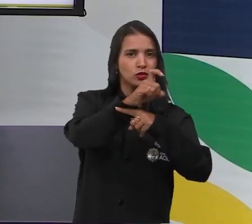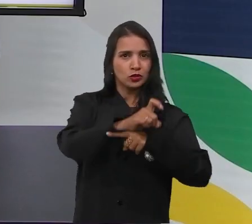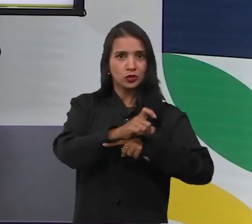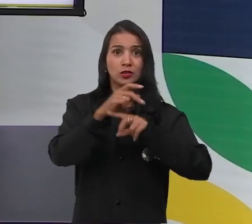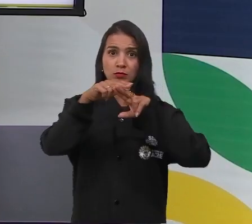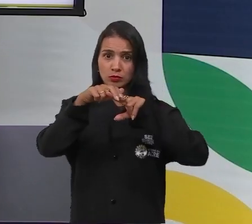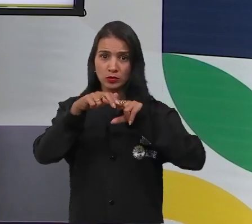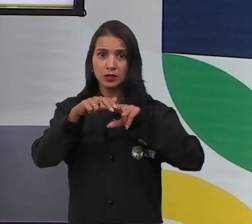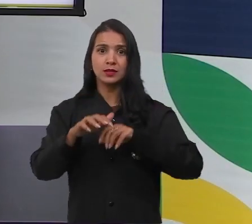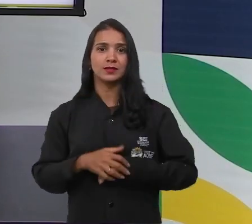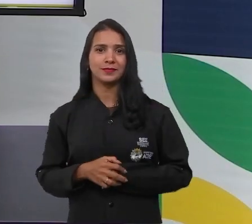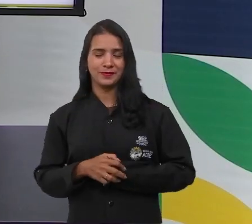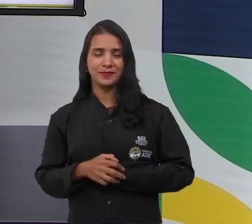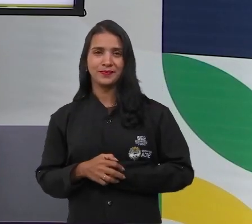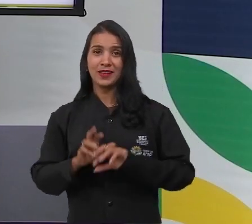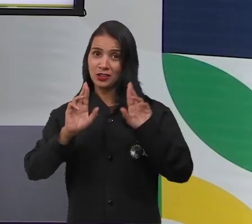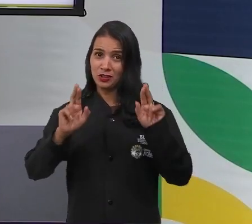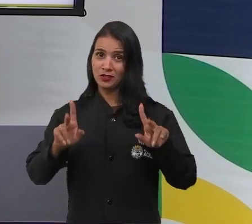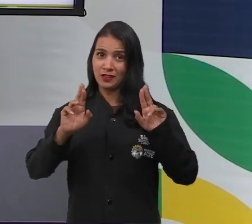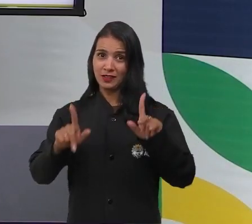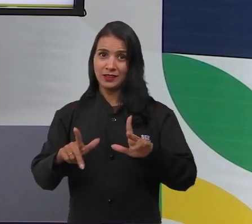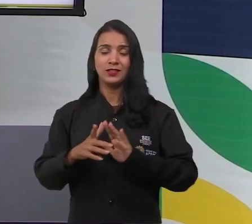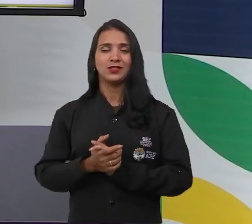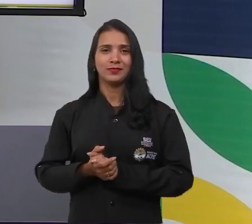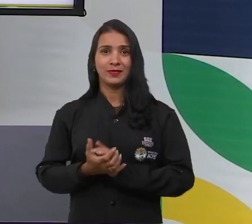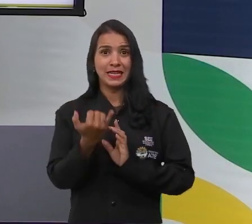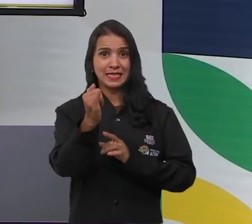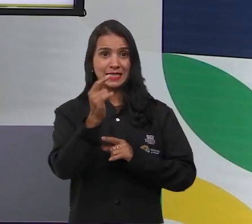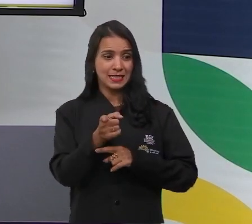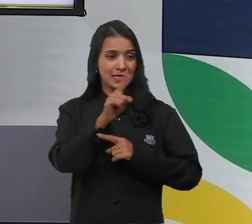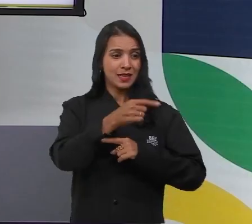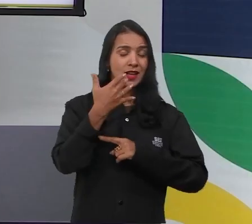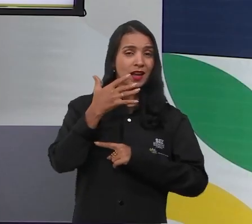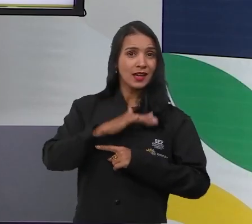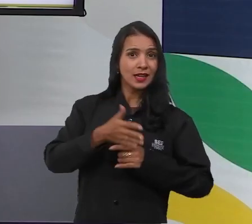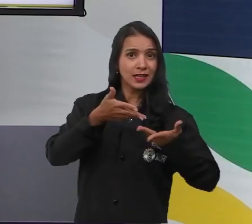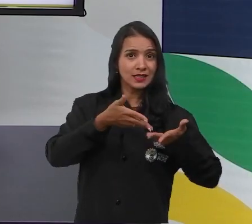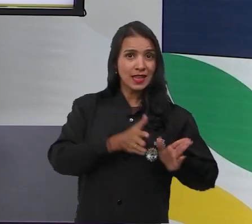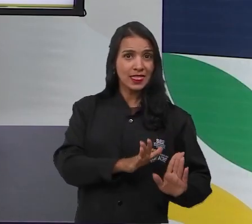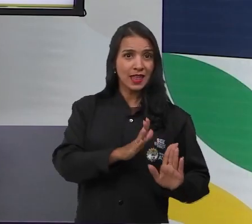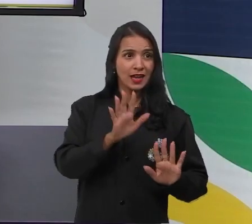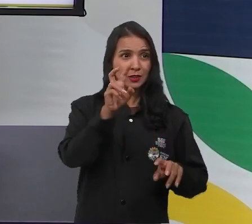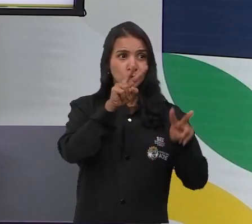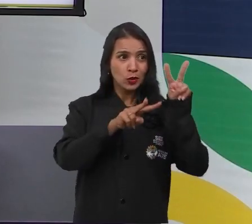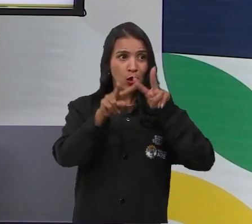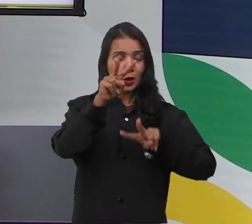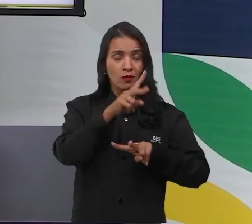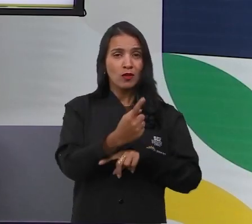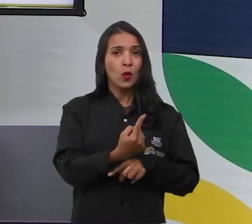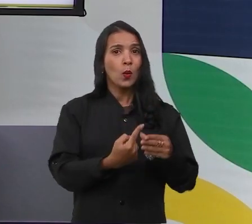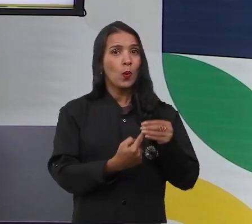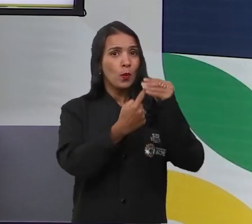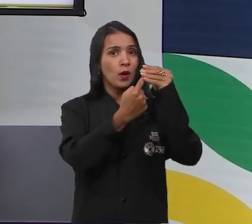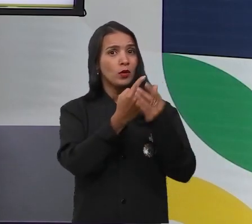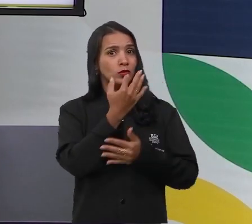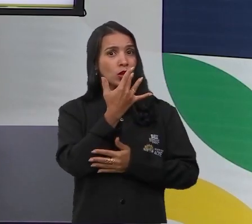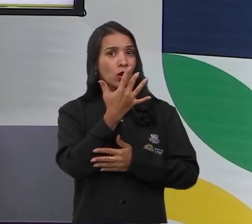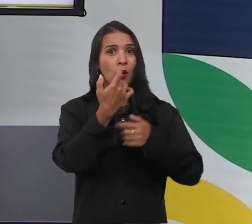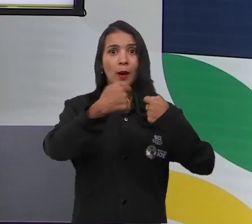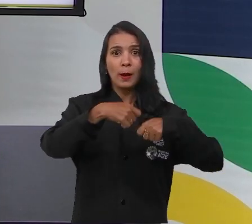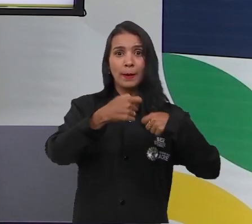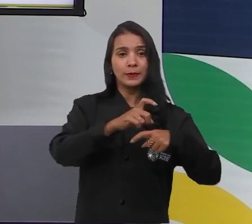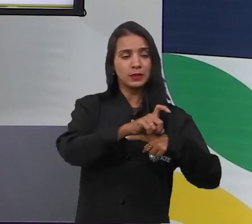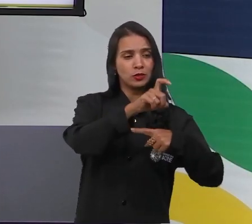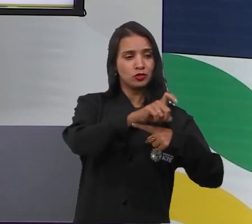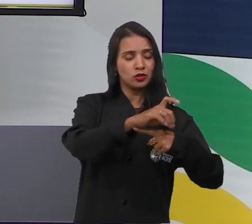é daltônica. A mulher é diferente. Por quê? Para ela ser daltônica, ela tem que ser XDzinho da mãe e XDzinho